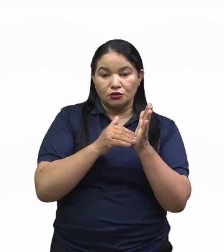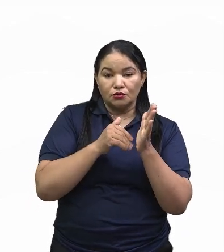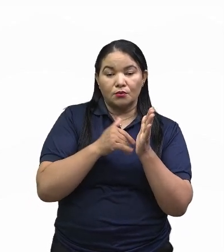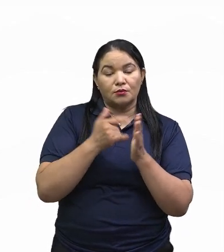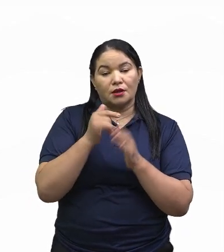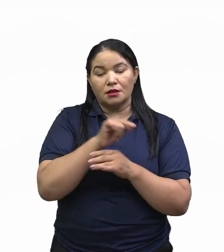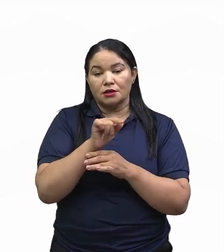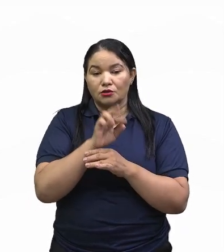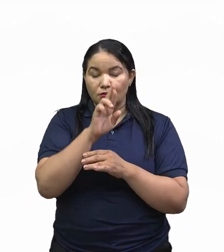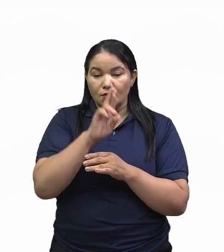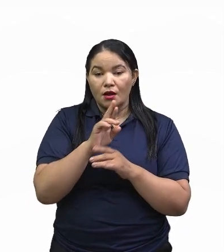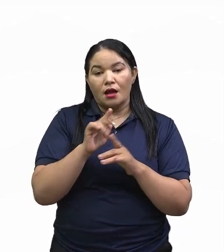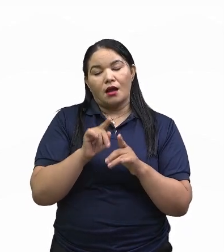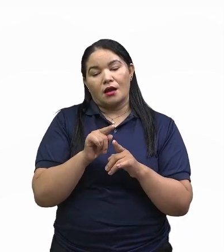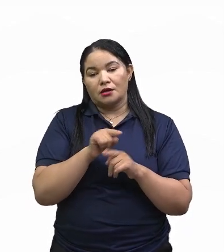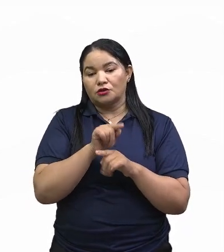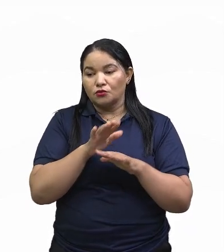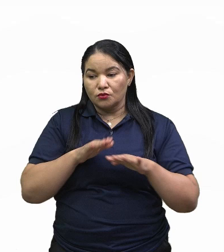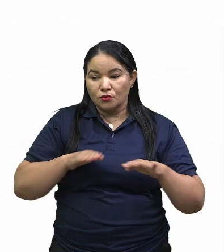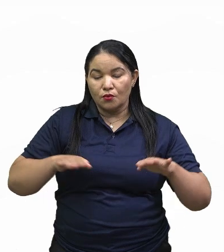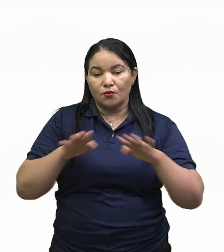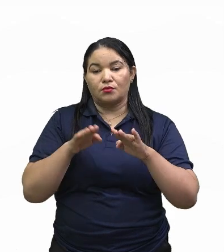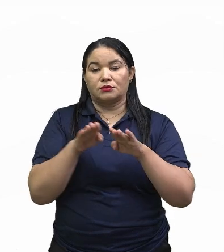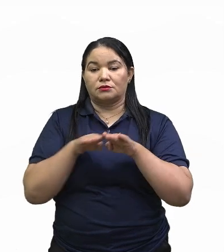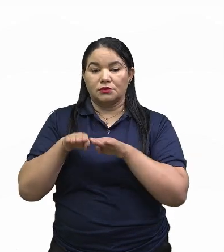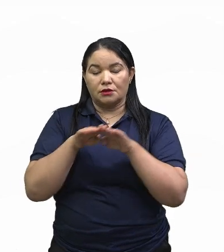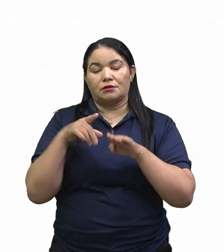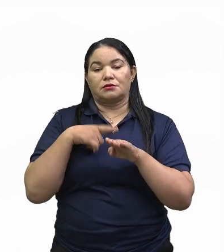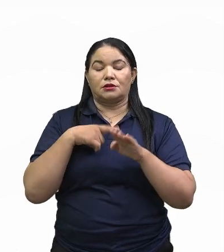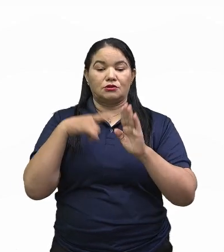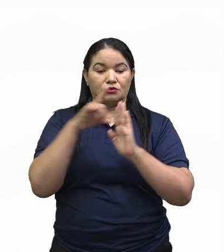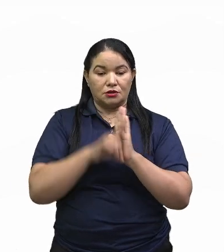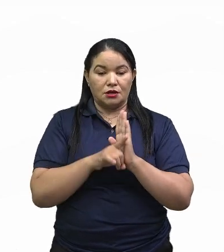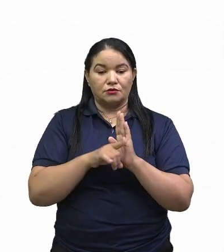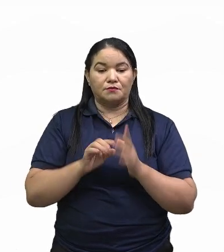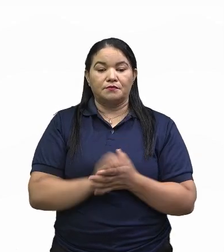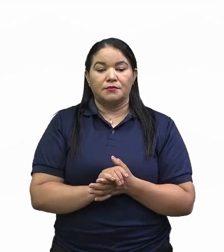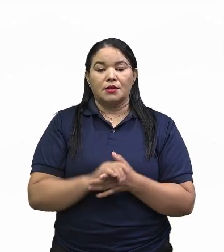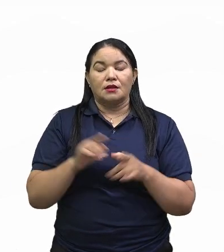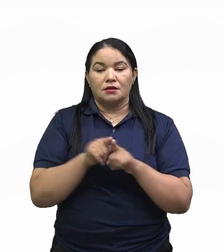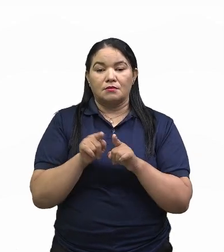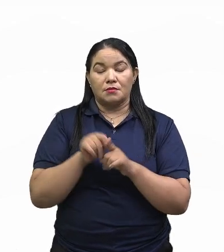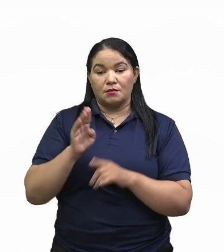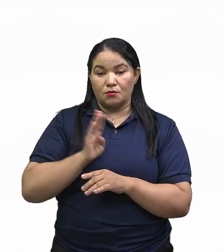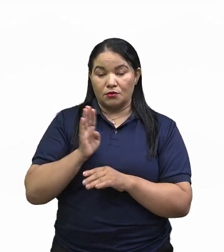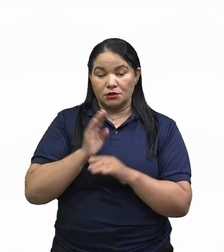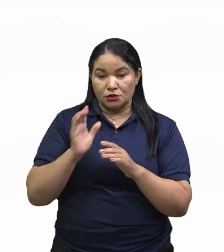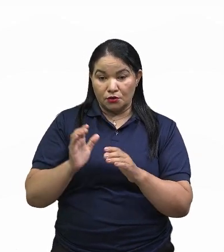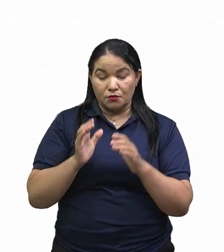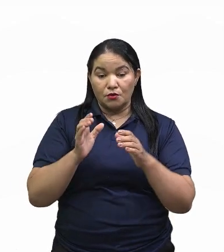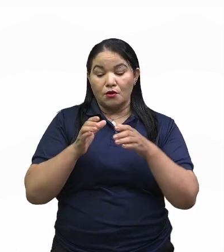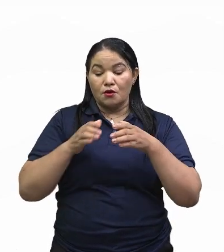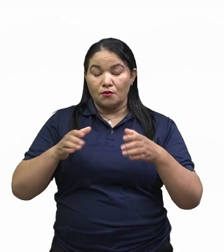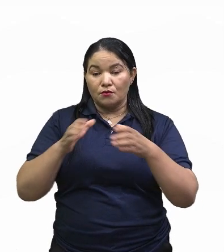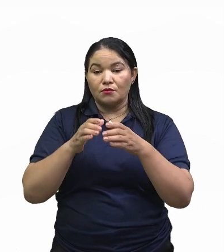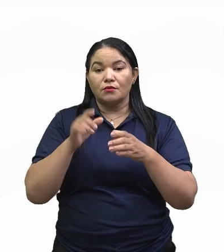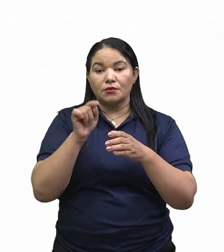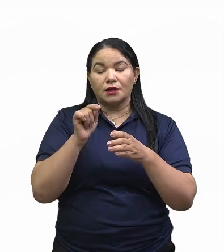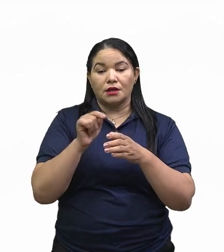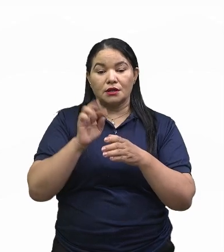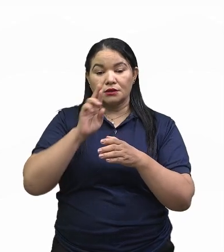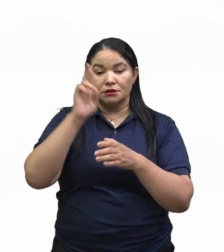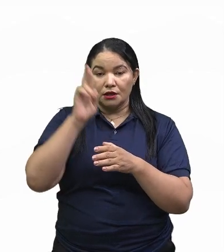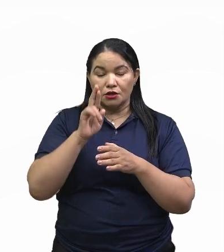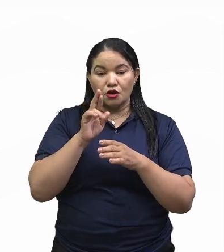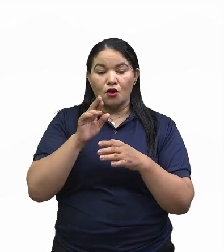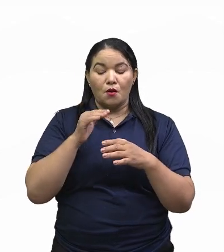são iguais e têm os seus direitos. Houve a ascensão da burguesia, que liderou esse